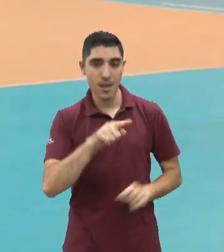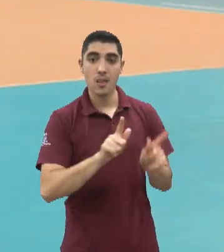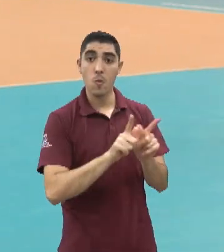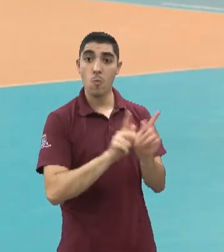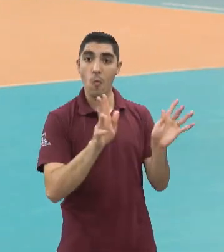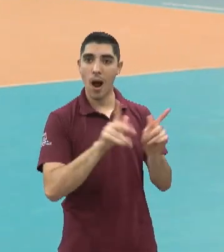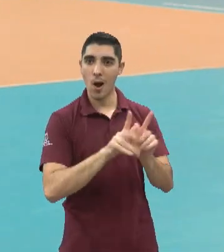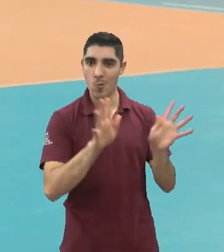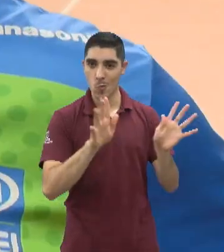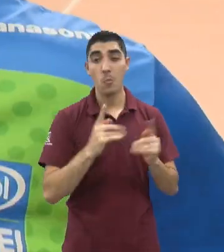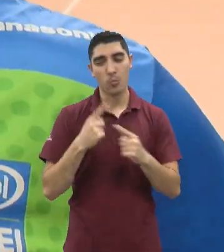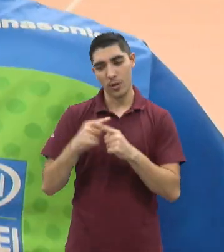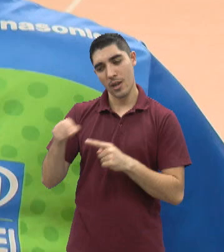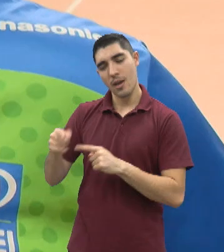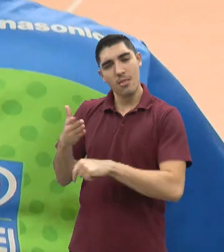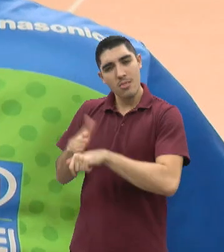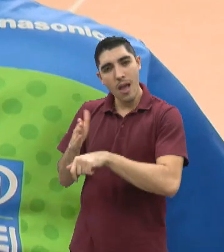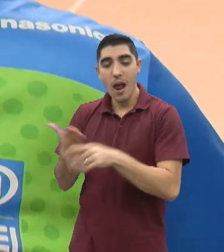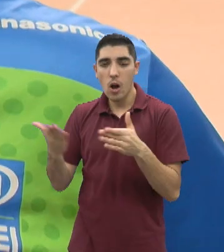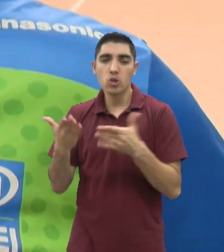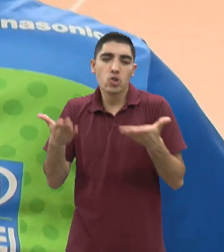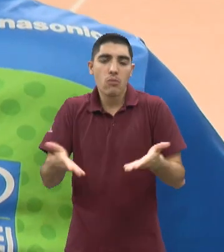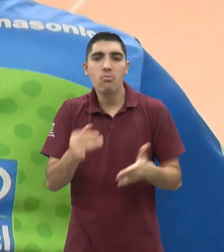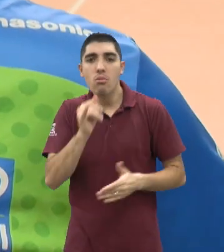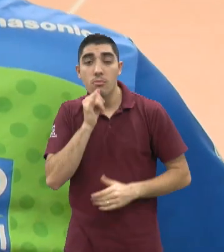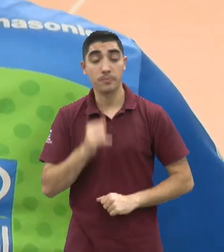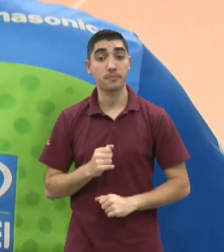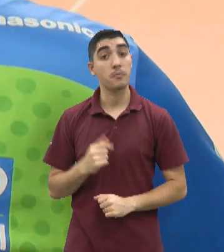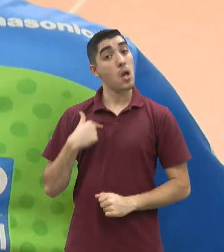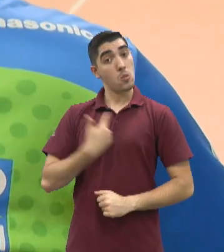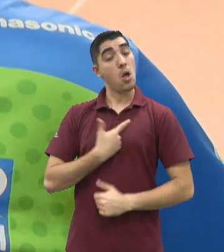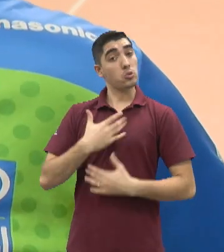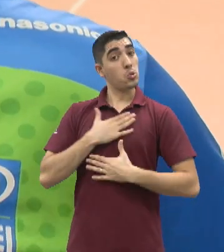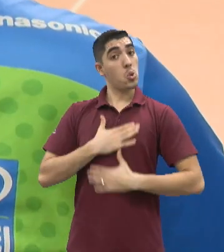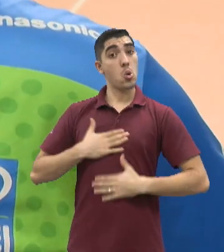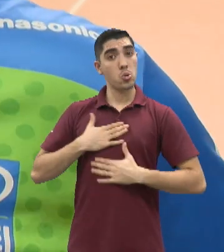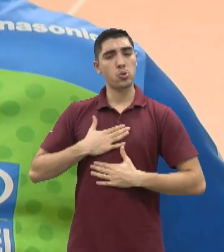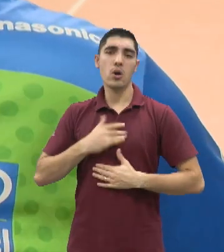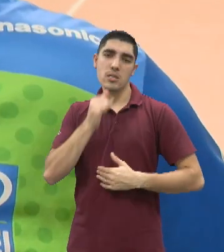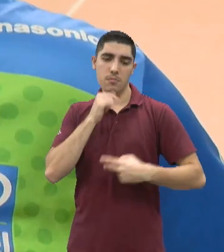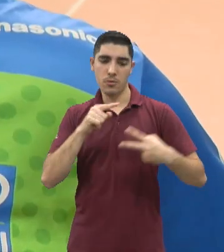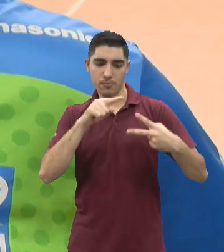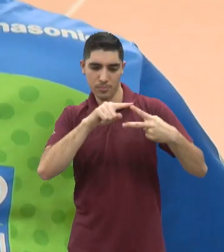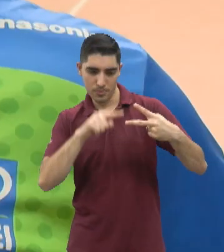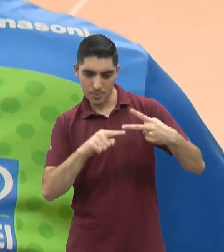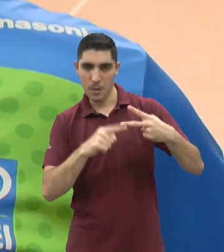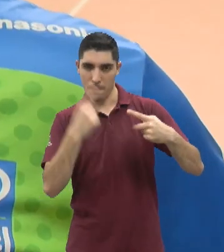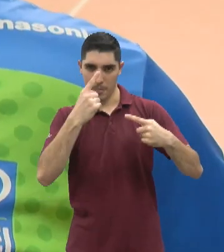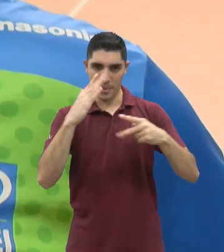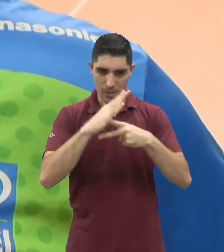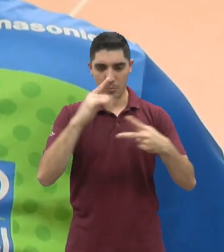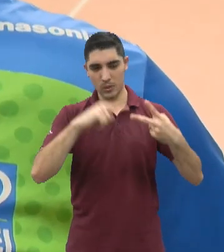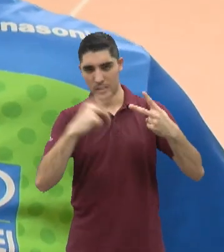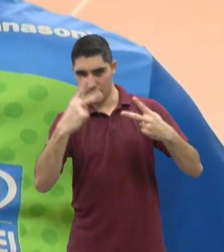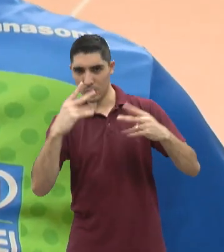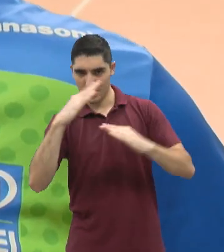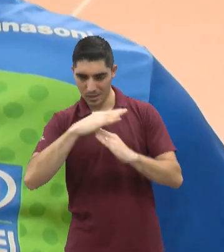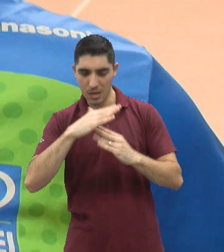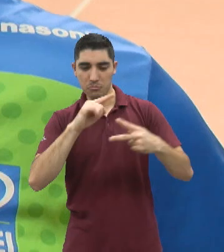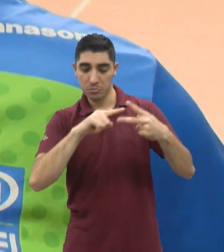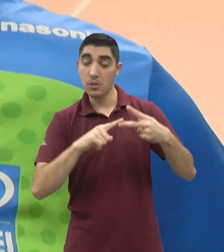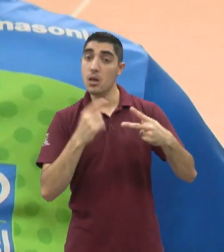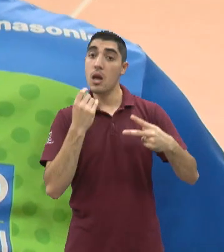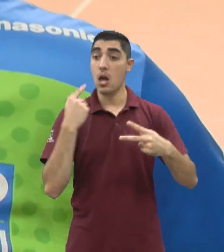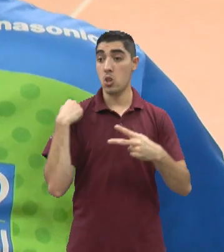realizado durante esse período. Nós ficamos bastante contentes com o que a gente apresentou, sobretudo nos 2 primeiros sets que foram com os times titulares, né? Foi bastante importante esse teste